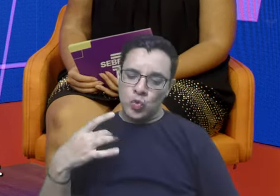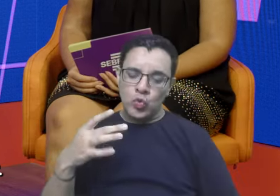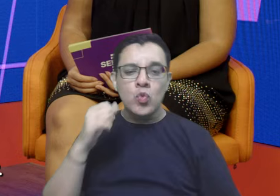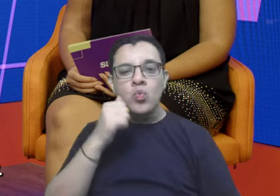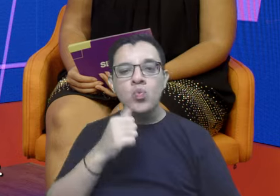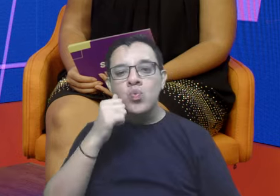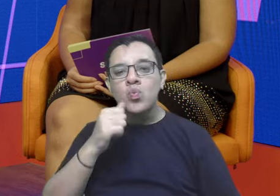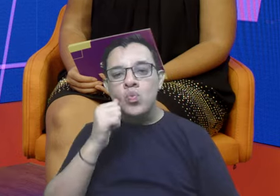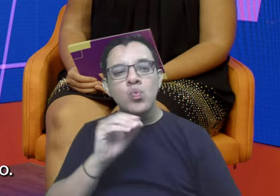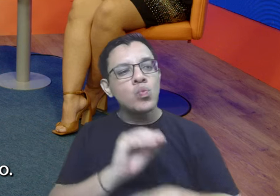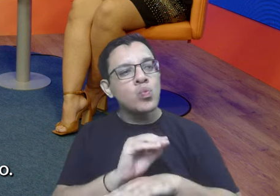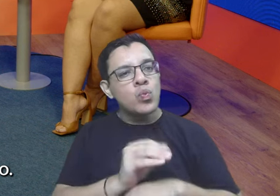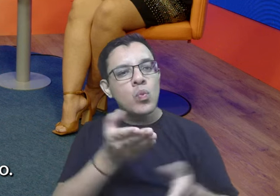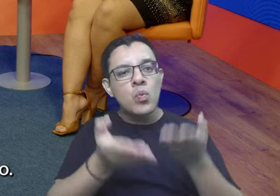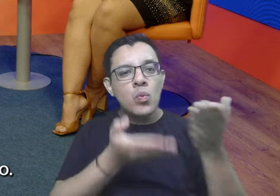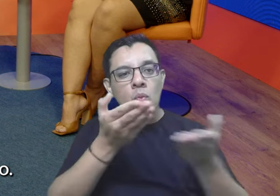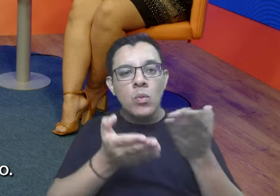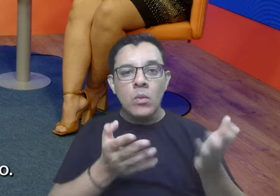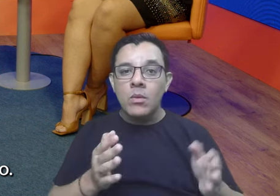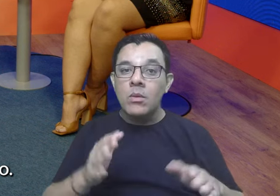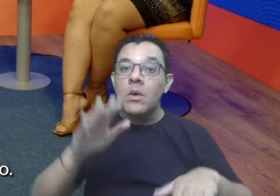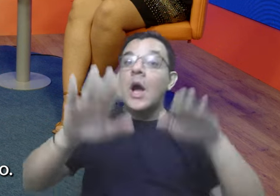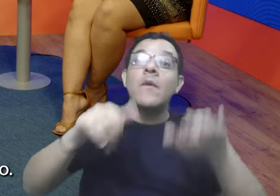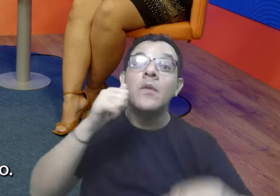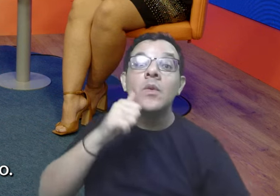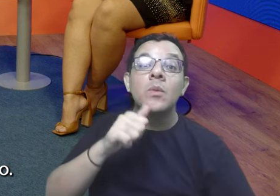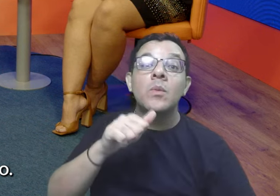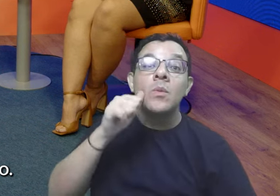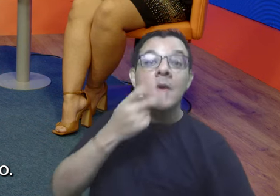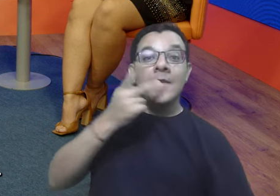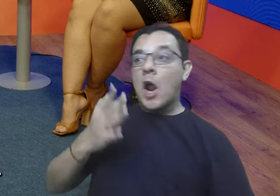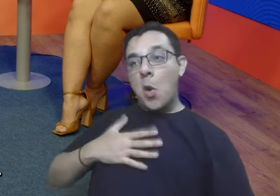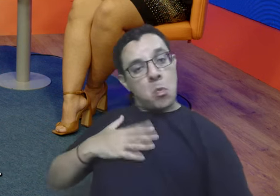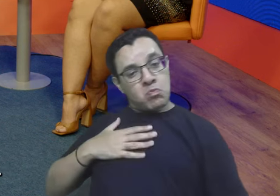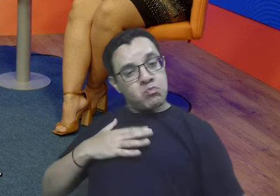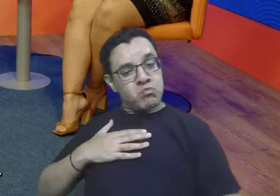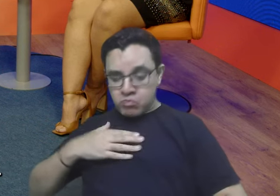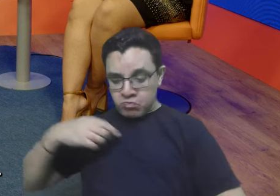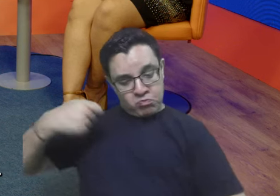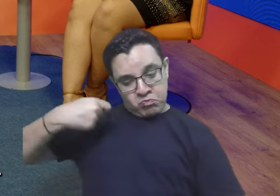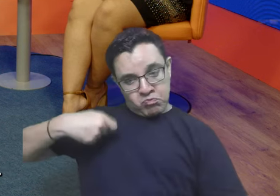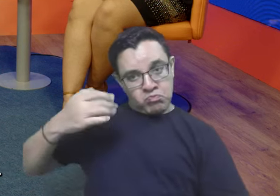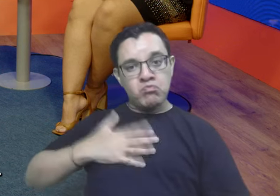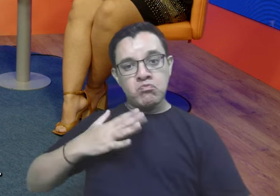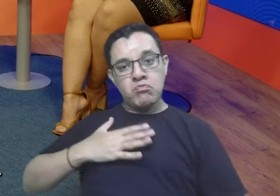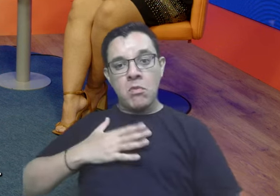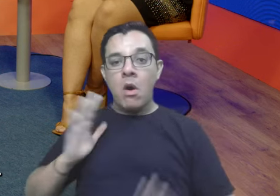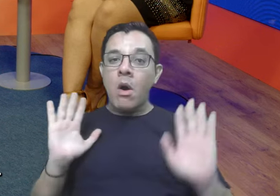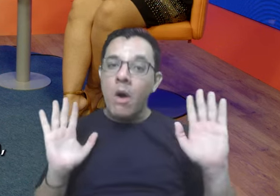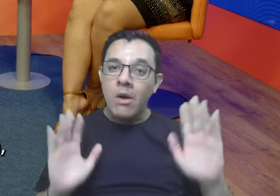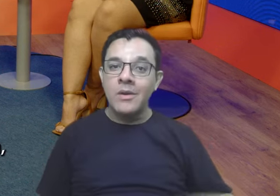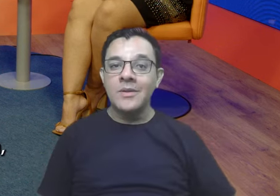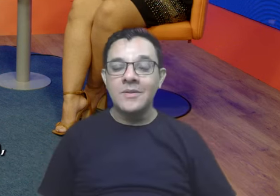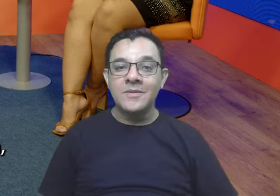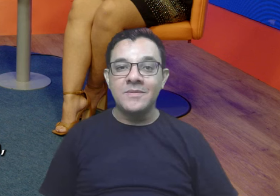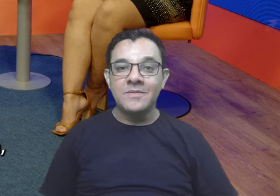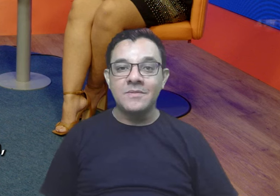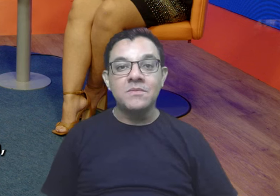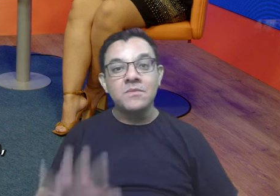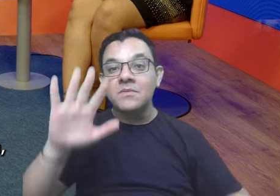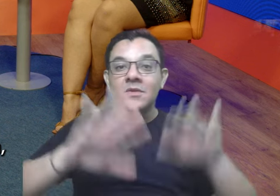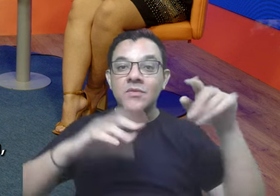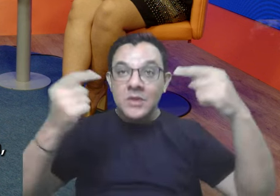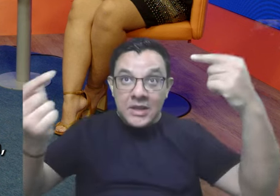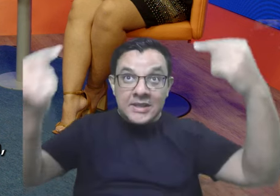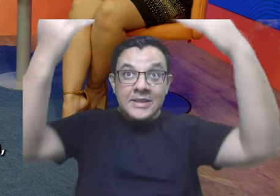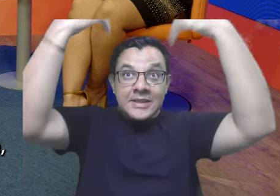mulher né e a mulher até verbaliza às vezes mas isso é minha obrigação Exatamente exatamente às vezes ela não verbaliza